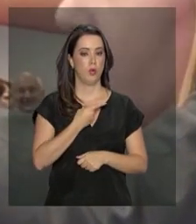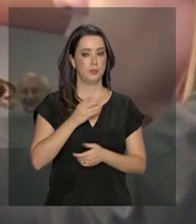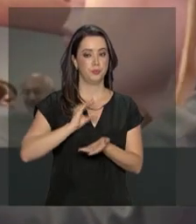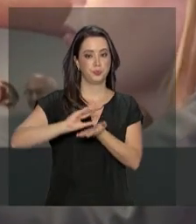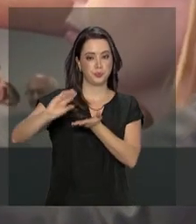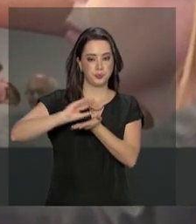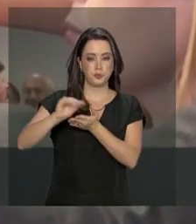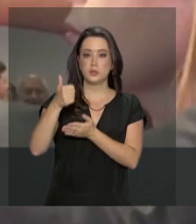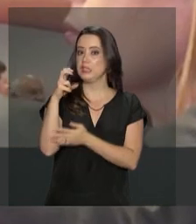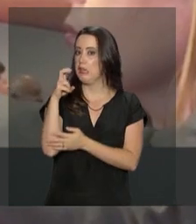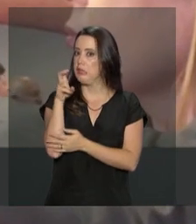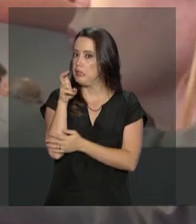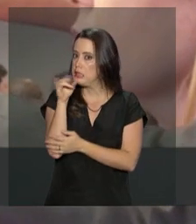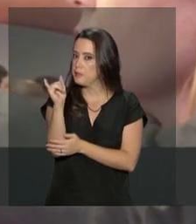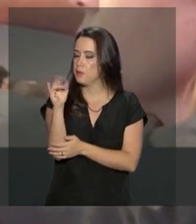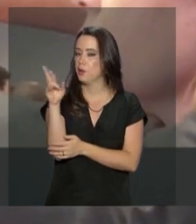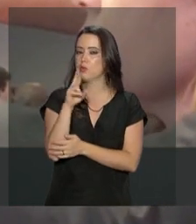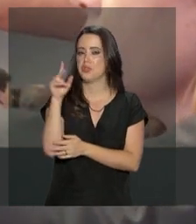milhões